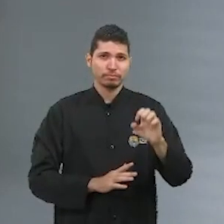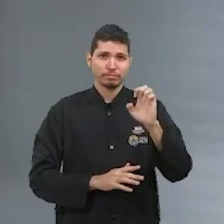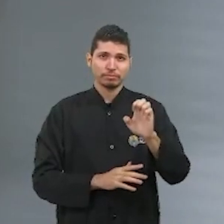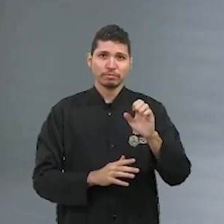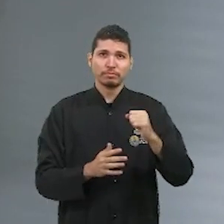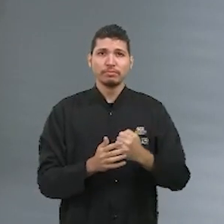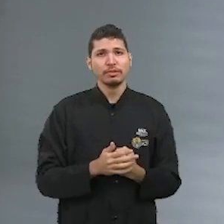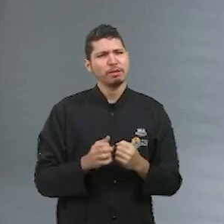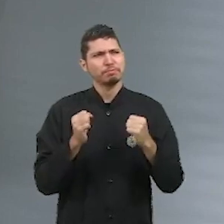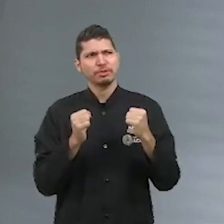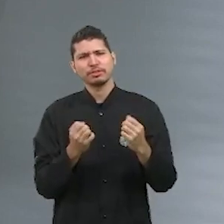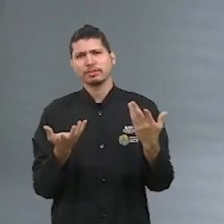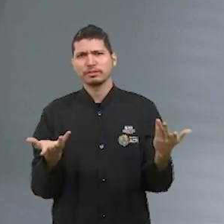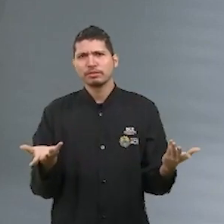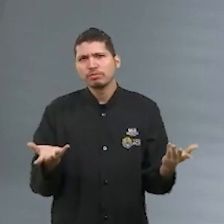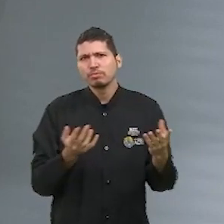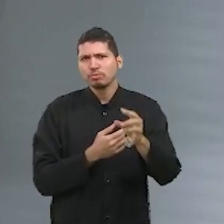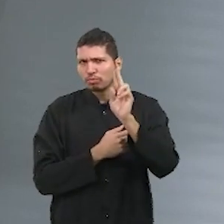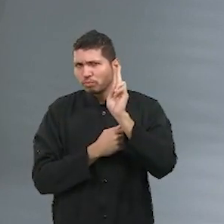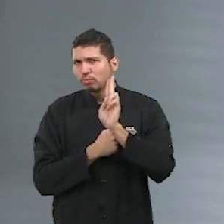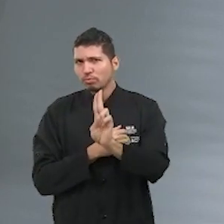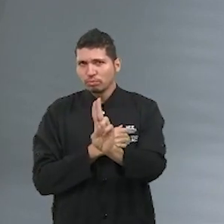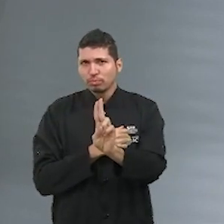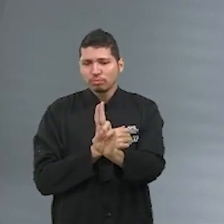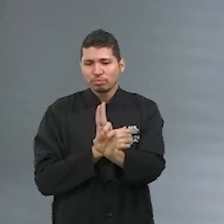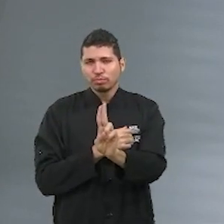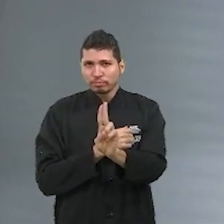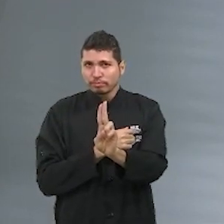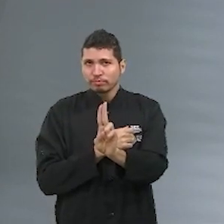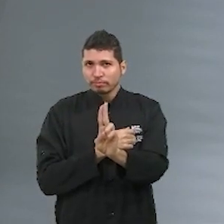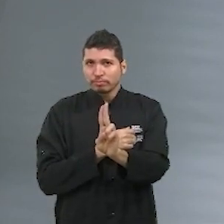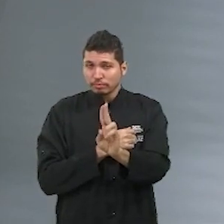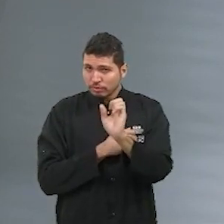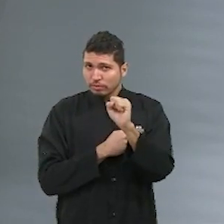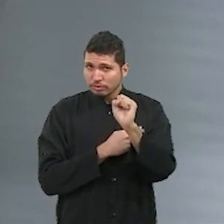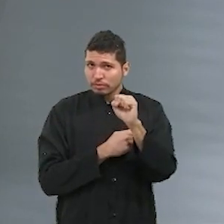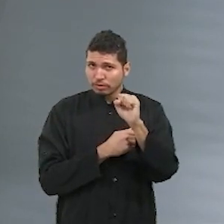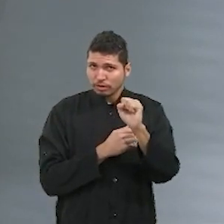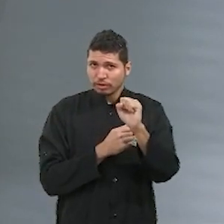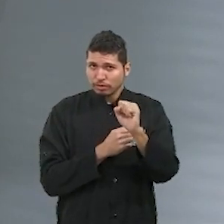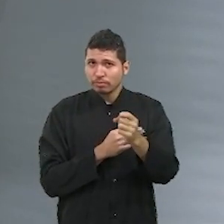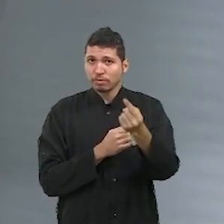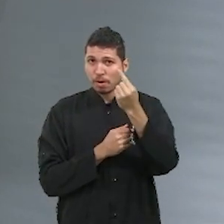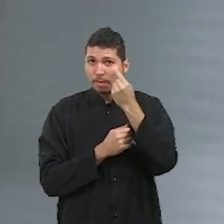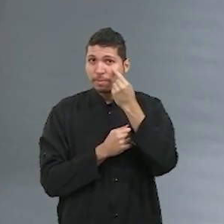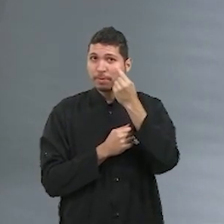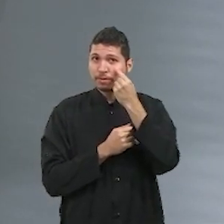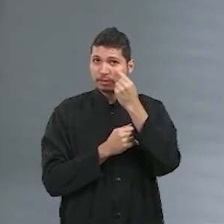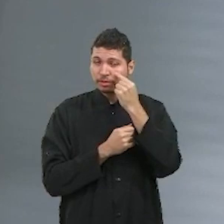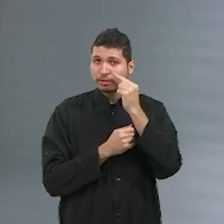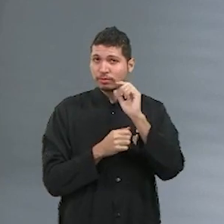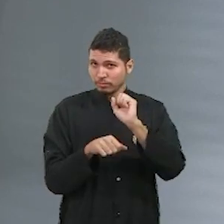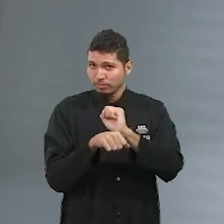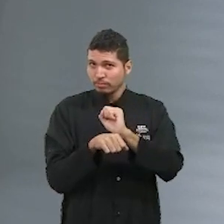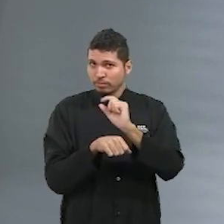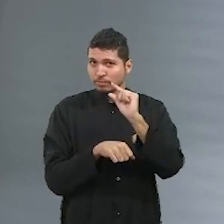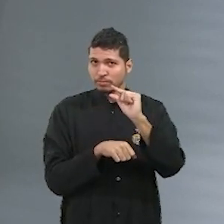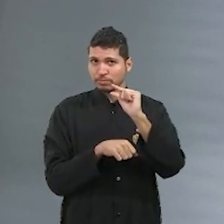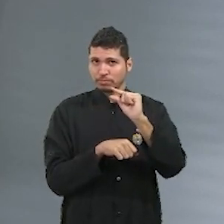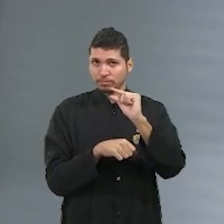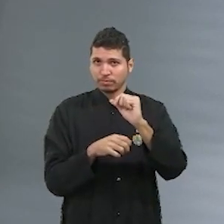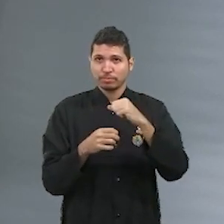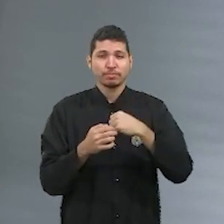U de tensão? Sim, a gente já vai ver ali até nesse caso também, que também é em volts. E